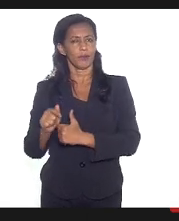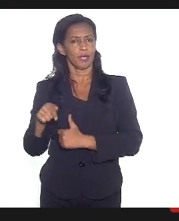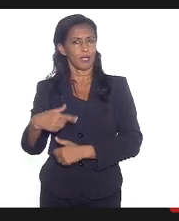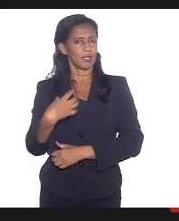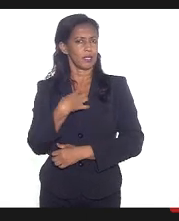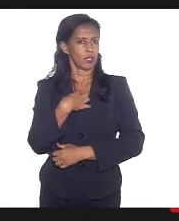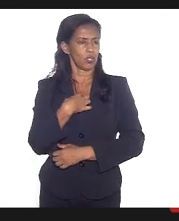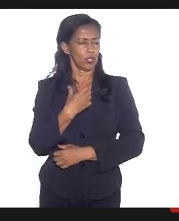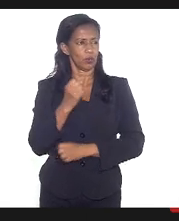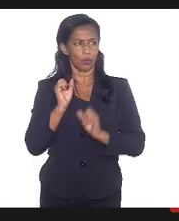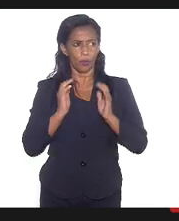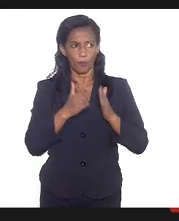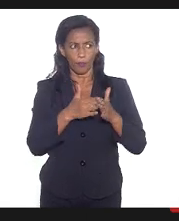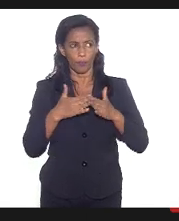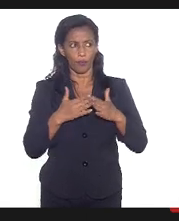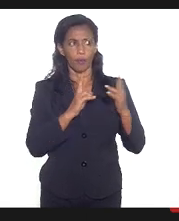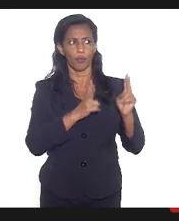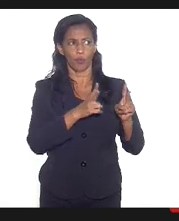favor, continue.